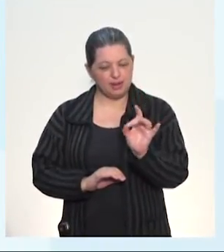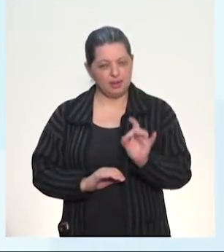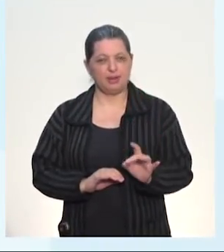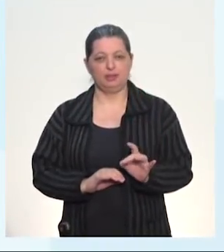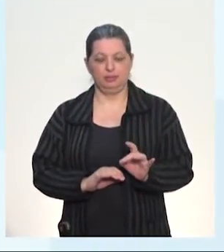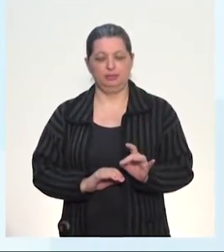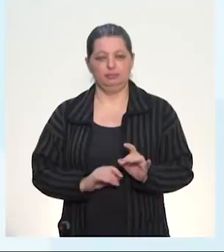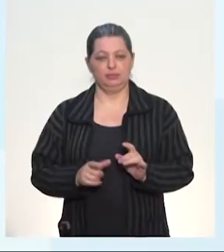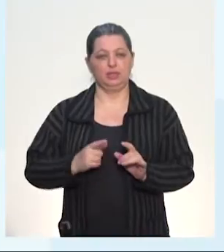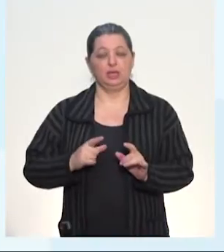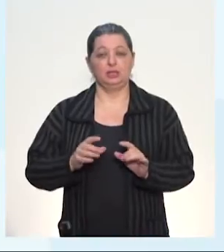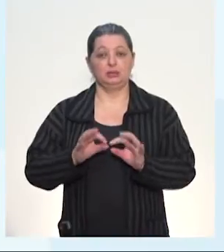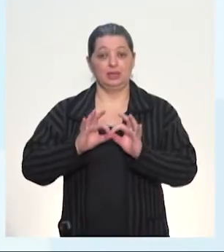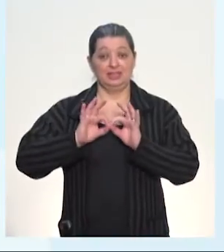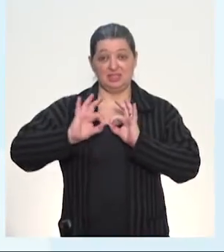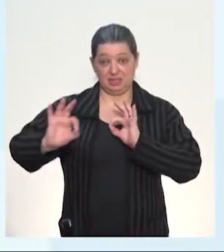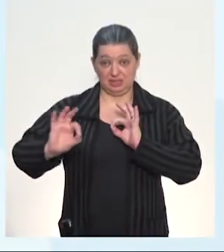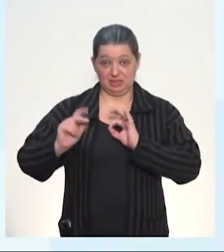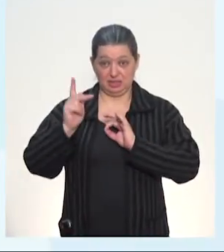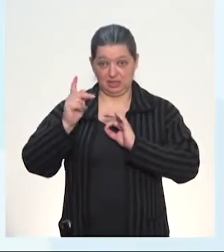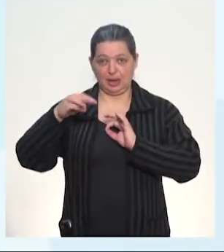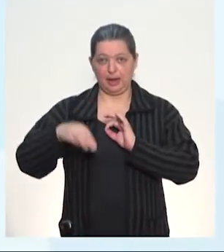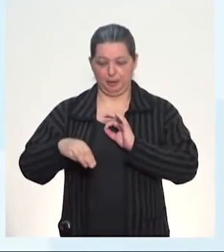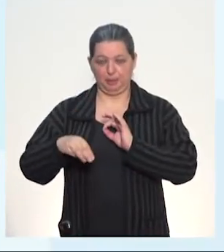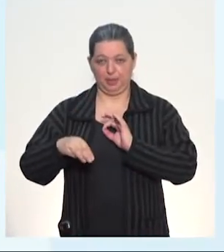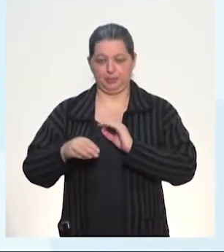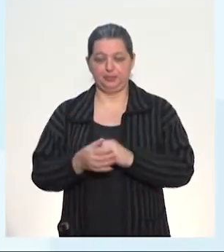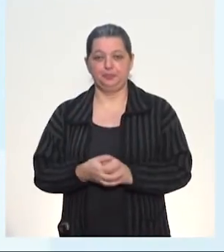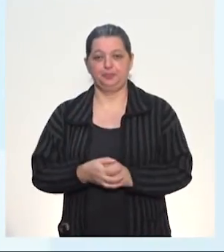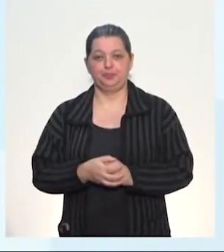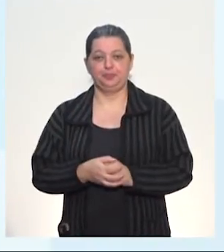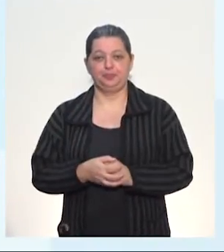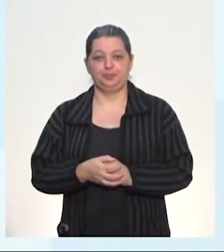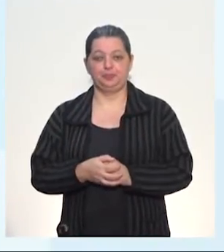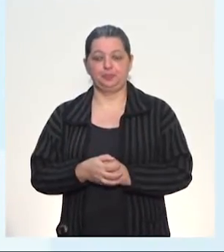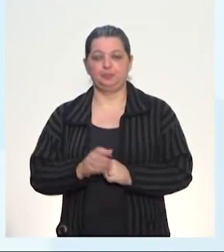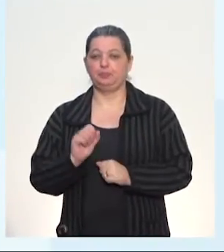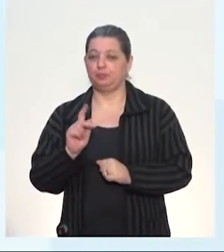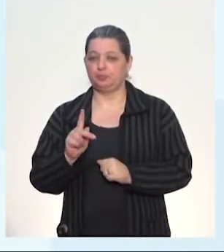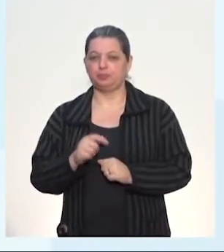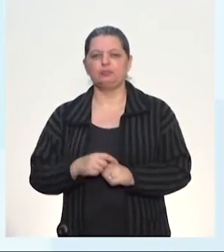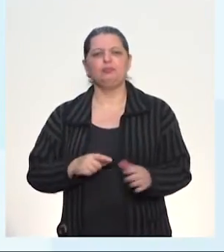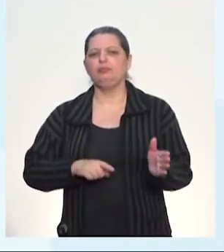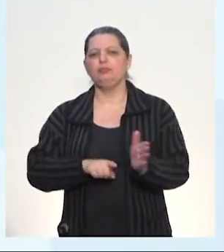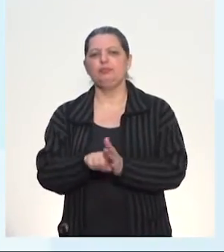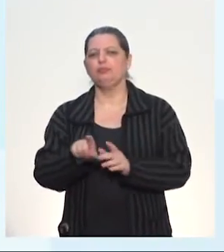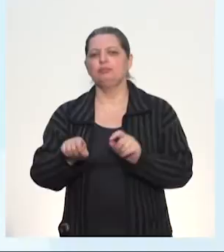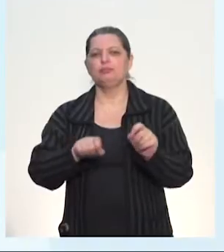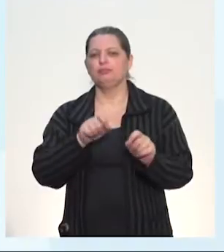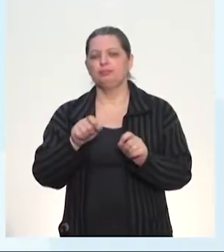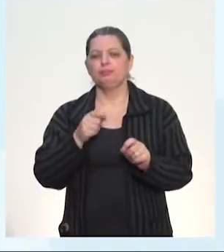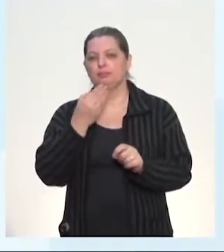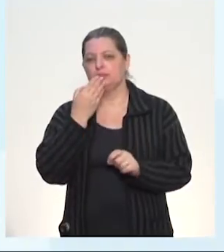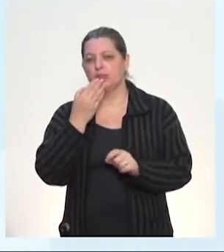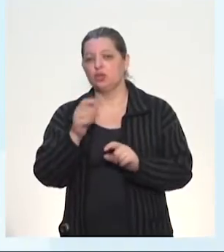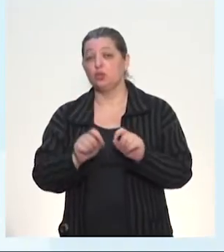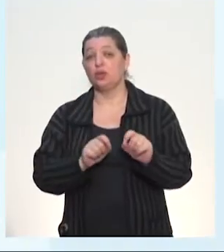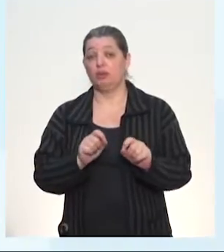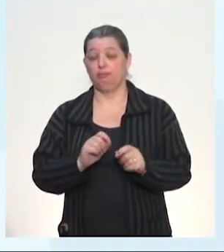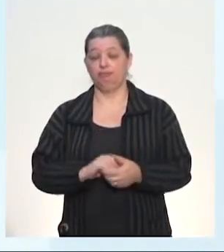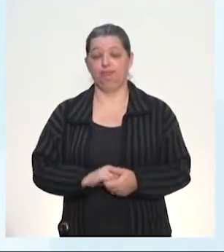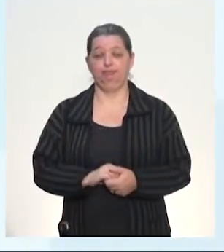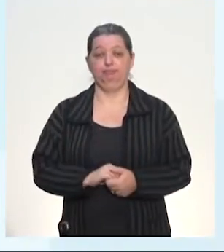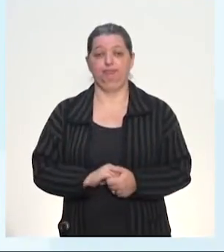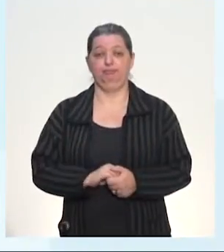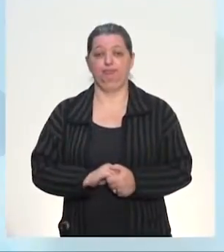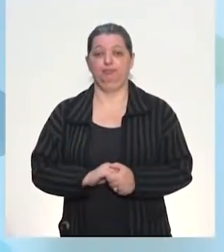a distância em quilômetros, ok? Essa questão, o que ela quer da gente? Né? Ela